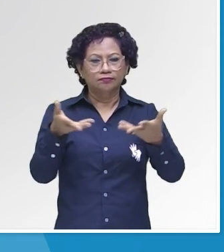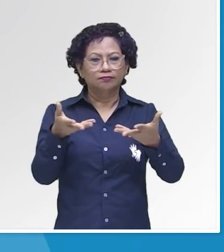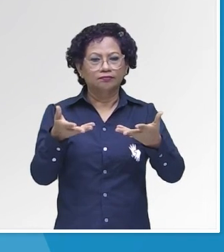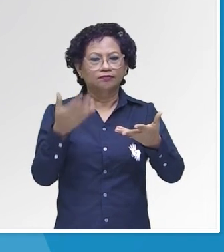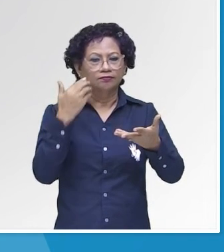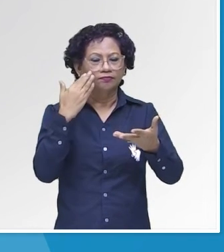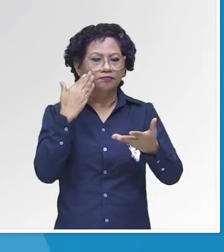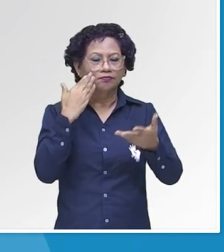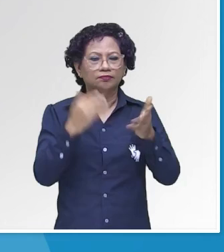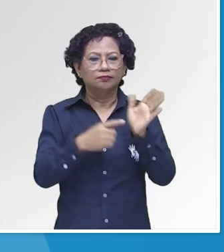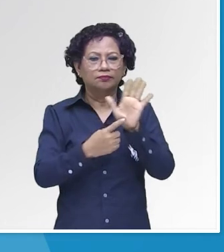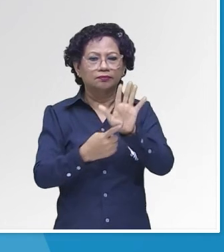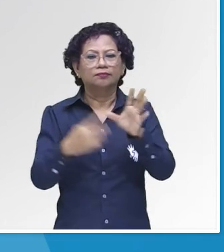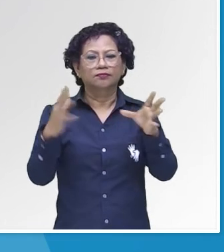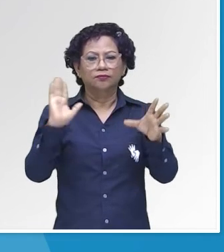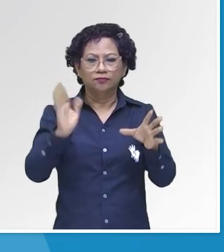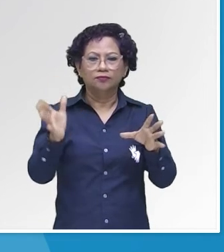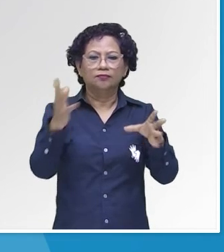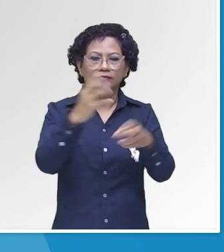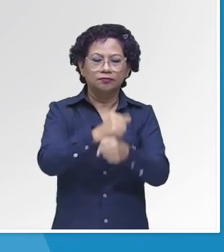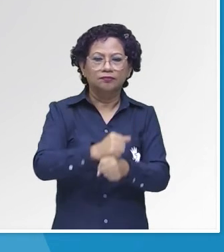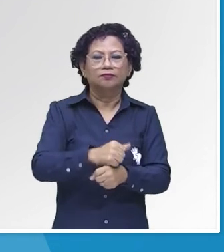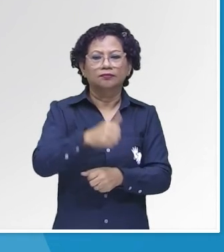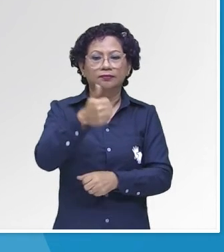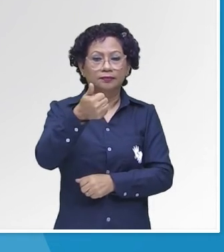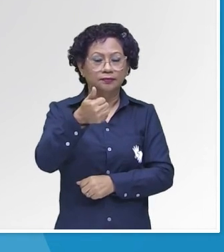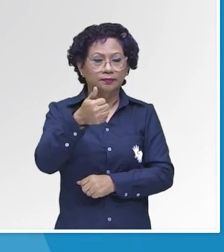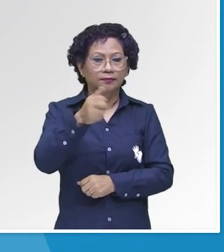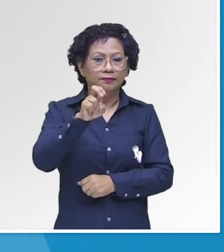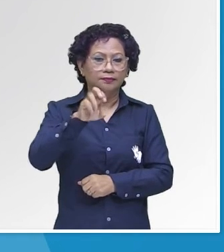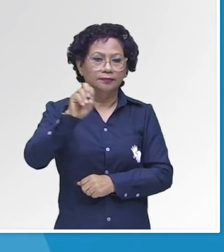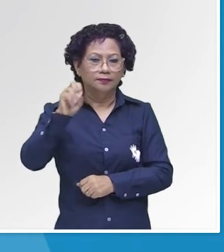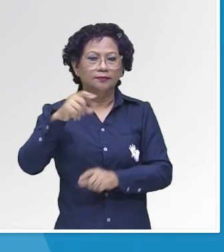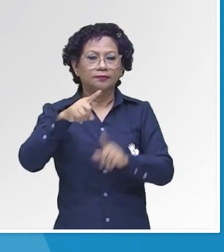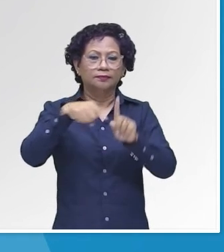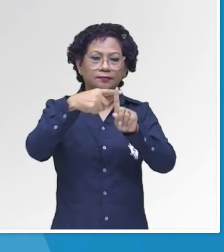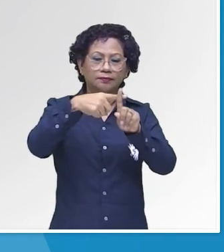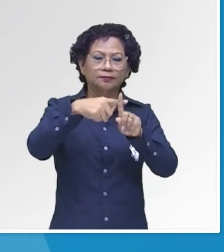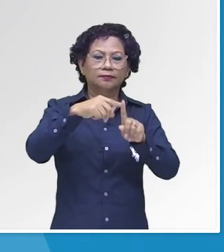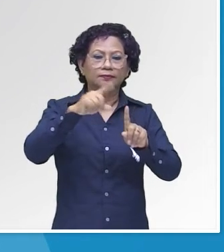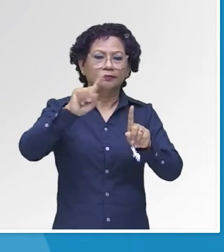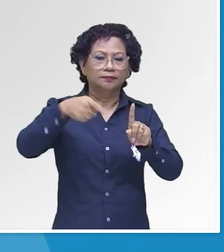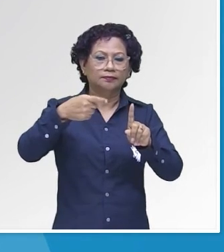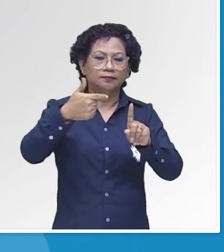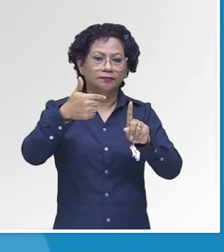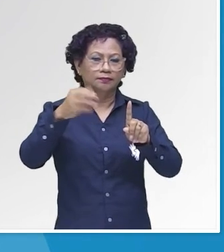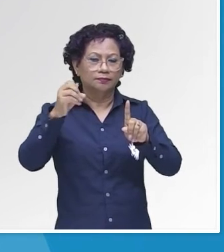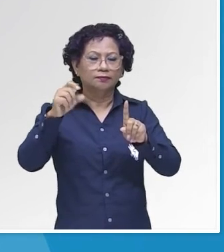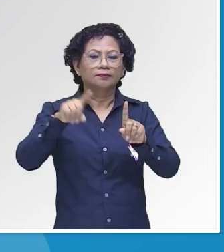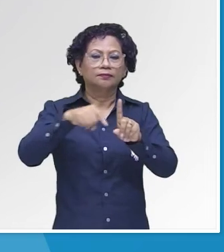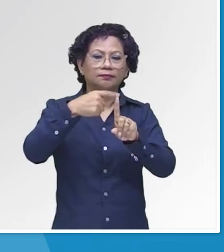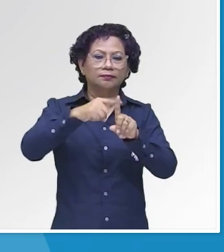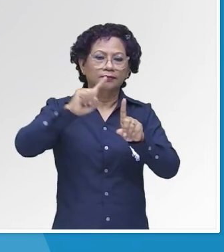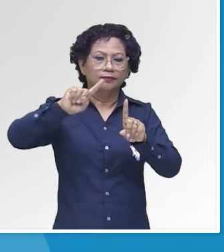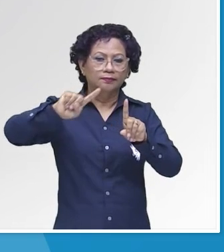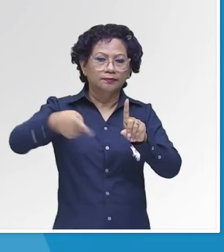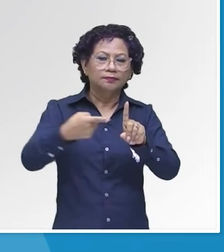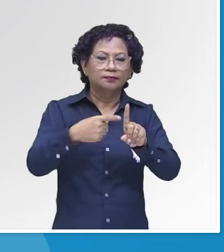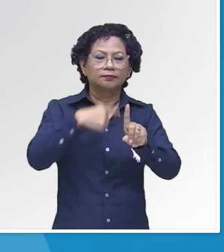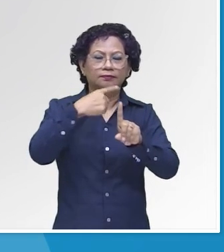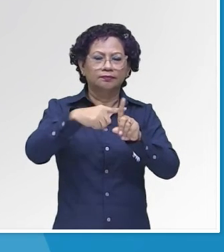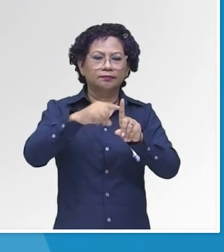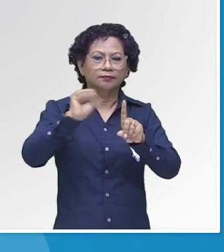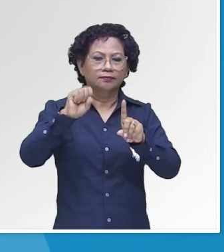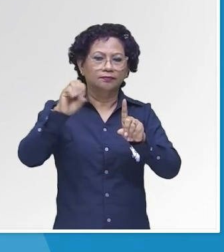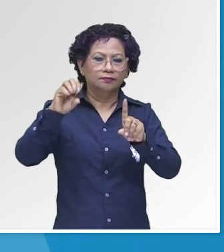olha lá, o somatório de 1.500, 1.200, 1.800 e 500 dividido por 5. Então,